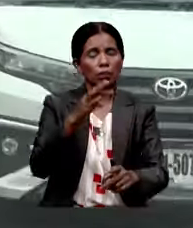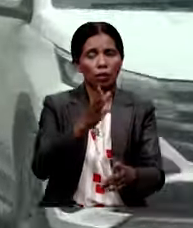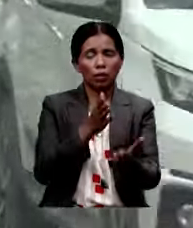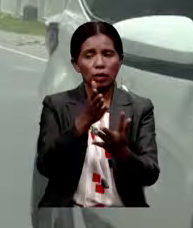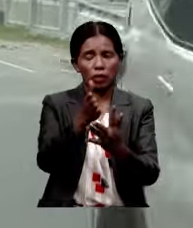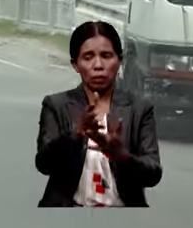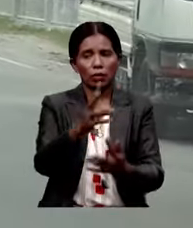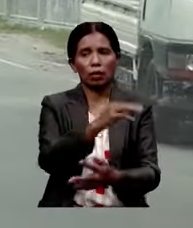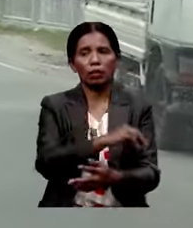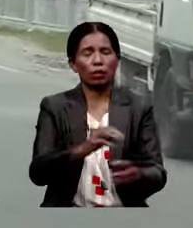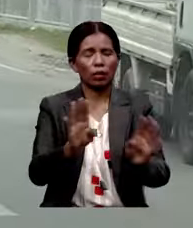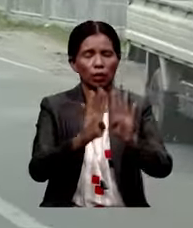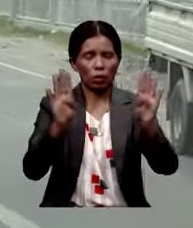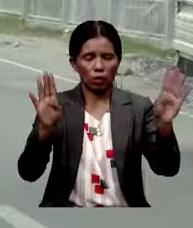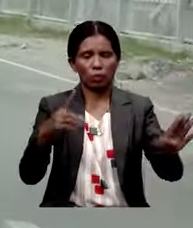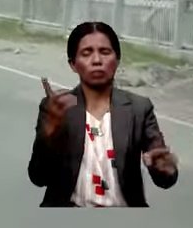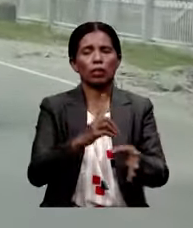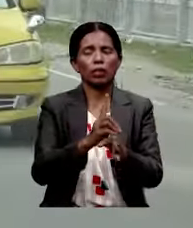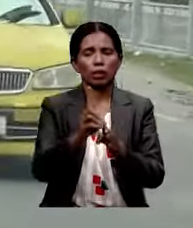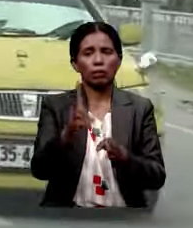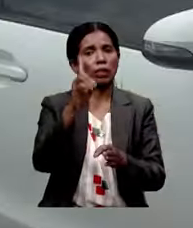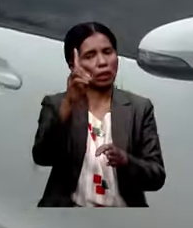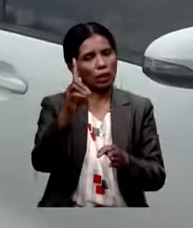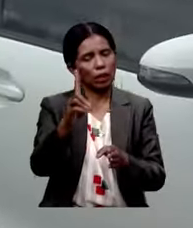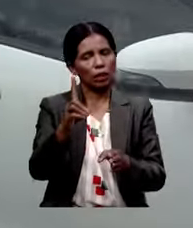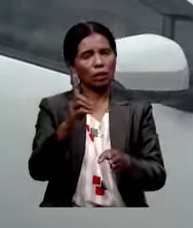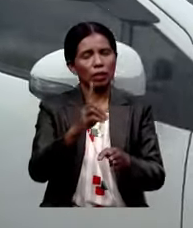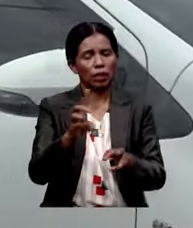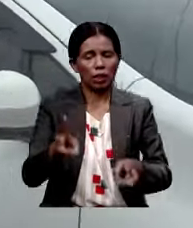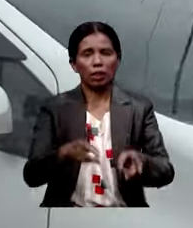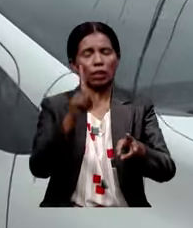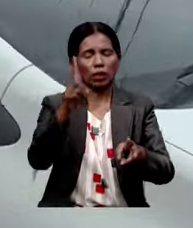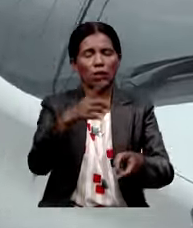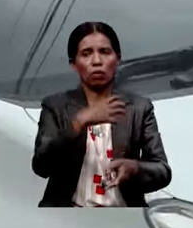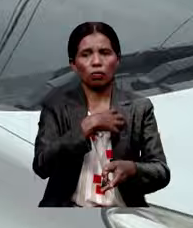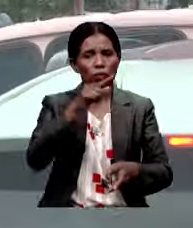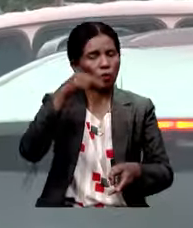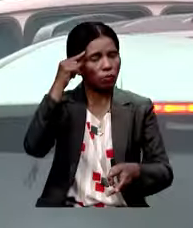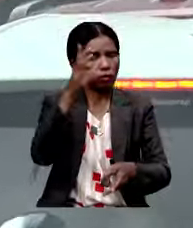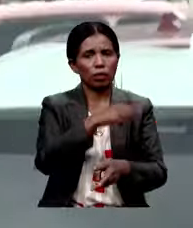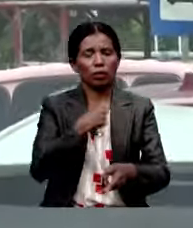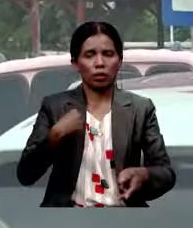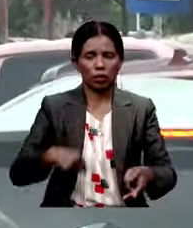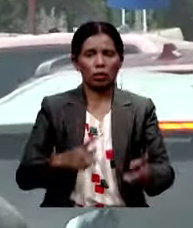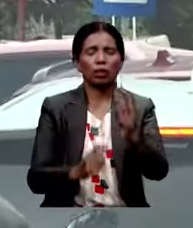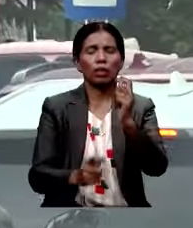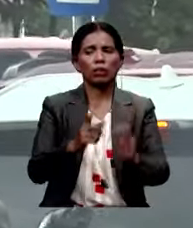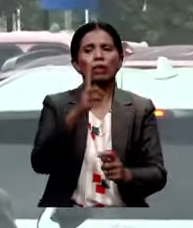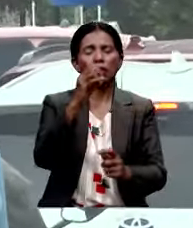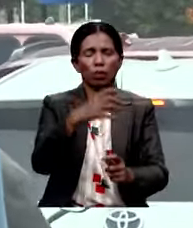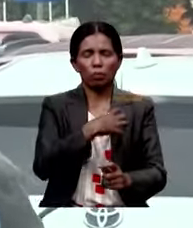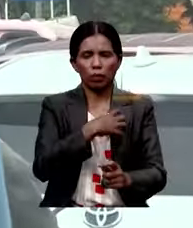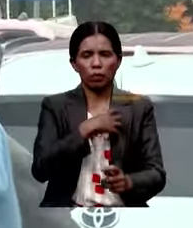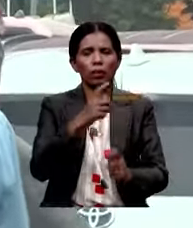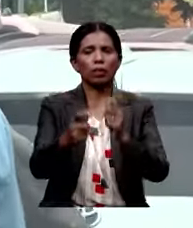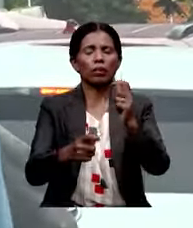barotunda mandarim, se loque para a direção IDAD, na direção Palácio Governo, Embaixada China no Tribunal Dili, Polícia de